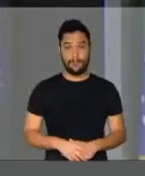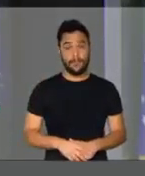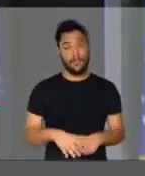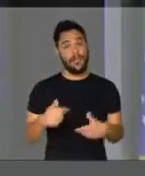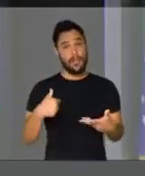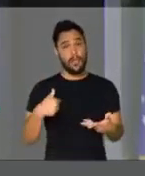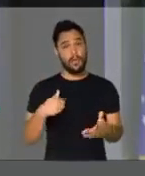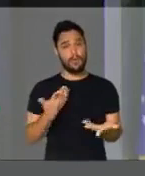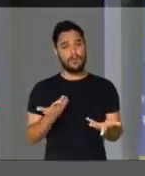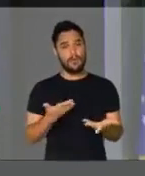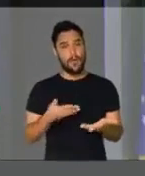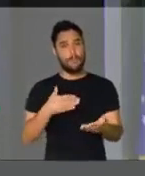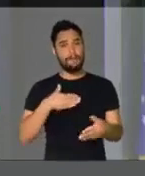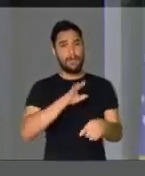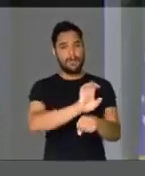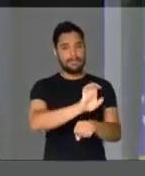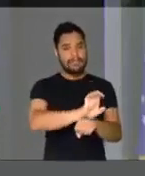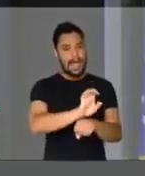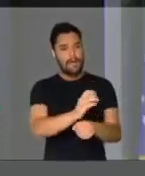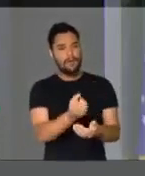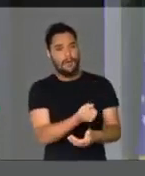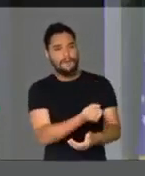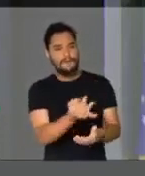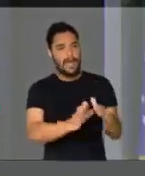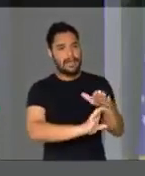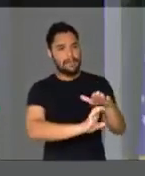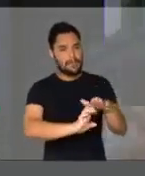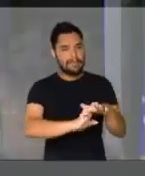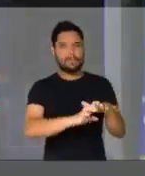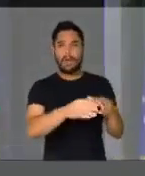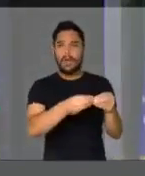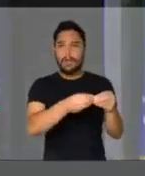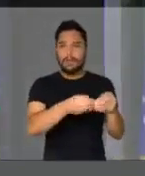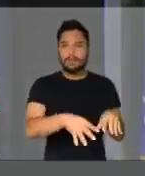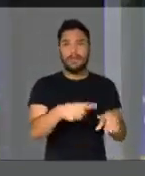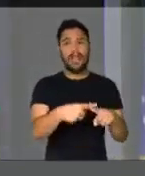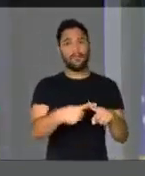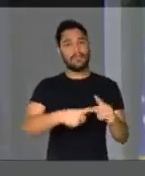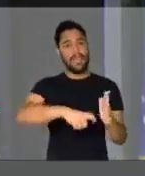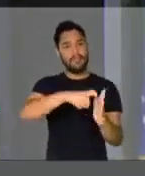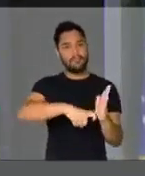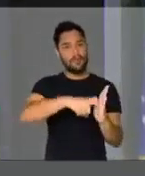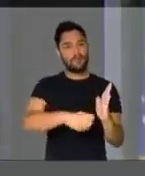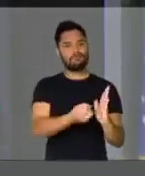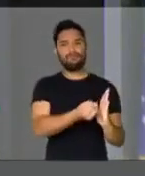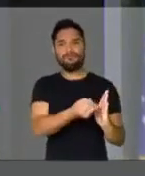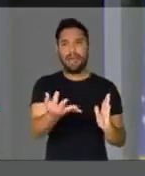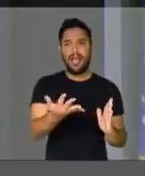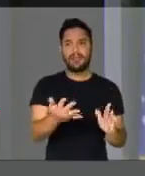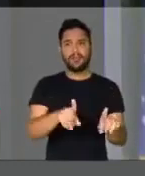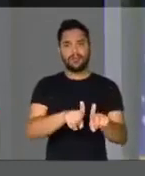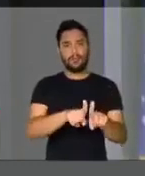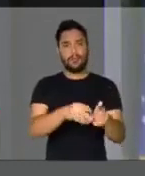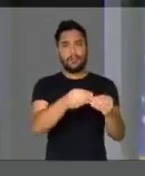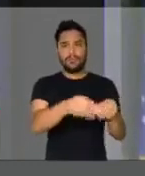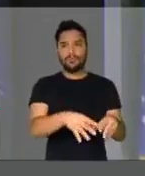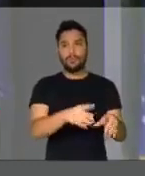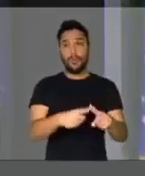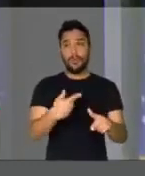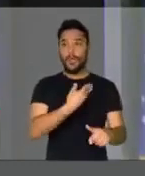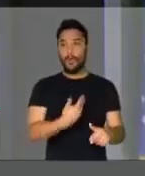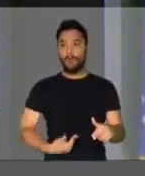Encontrei em meu estado empresários e comerciantes esmagados pela alta carga tributária imposta por governos que não lhe devolvem o que